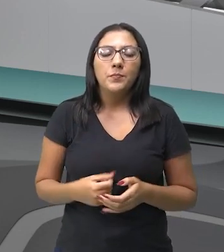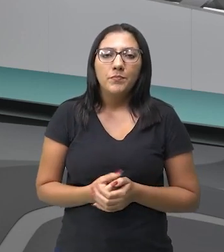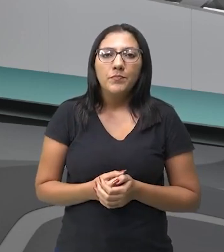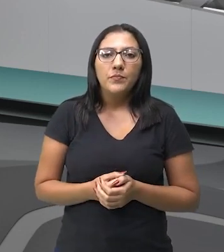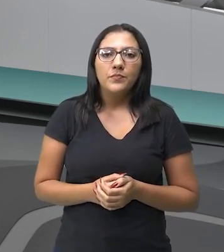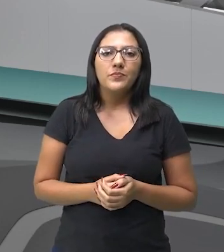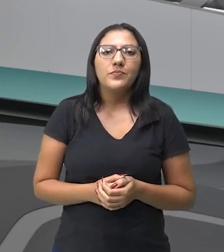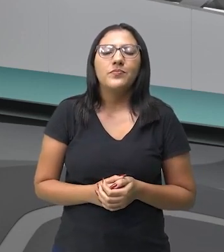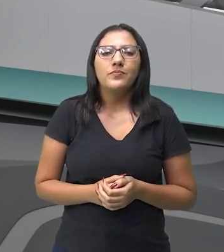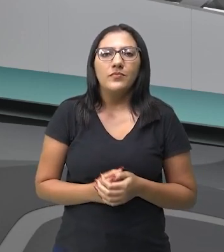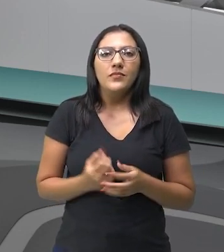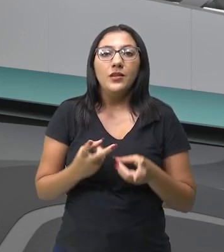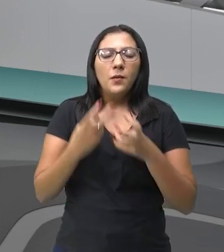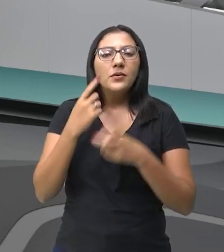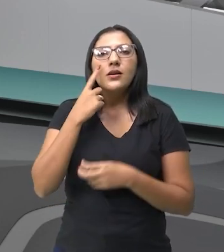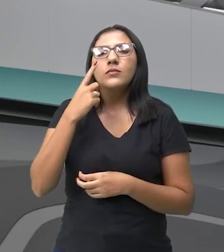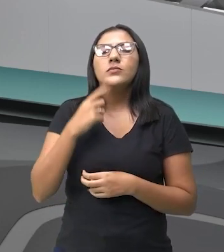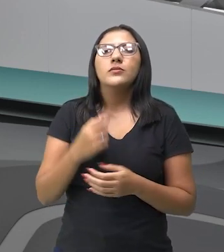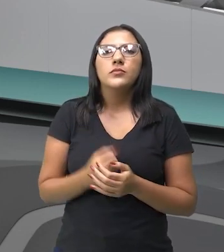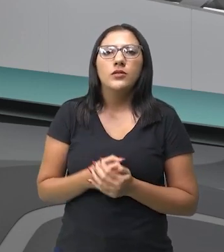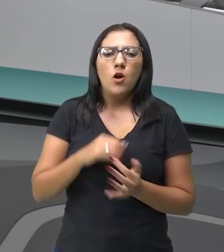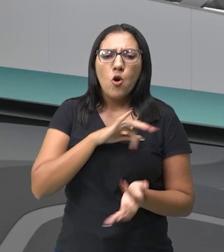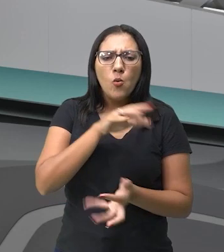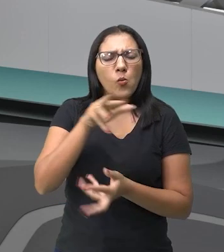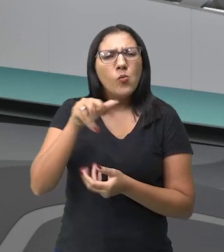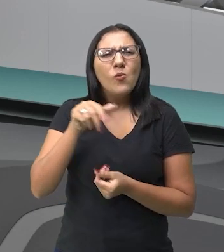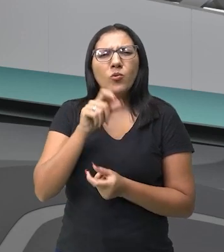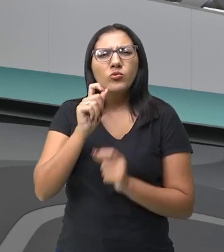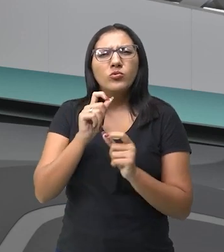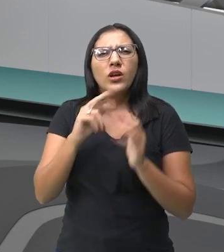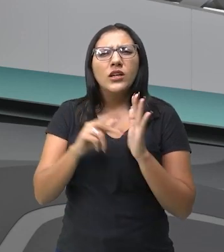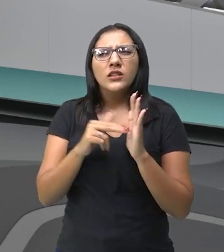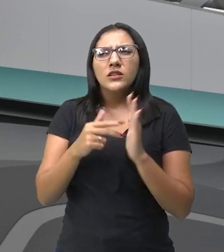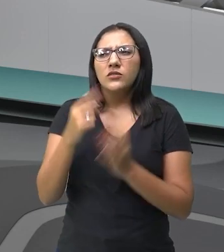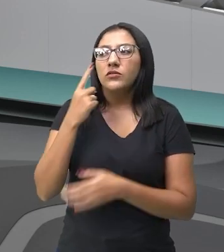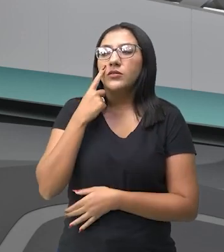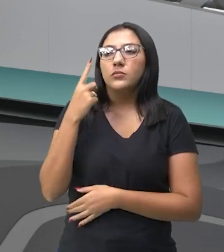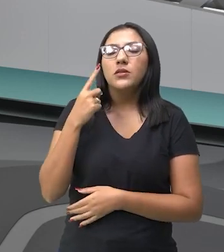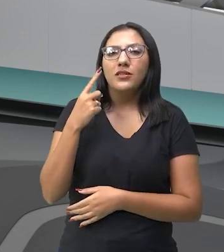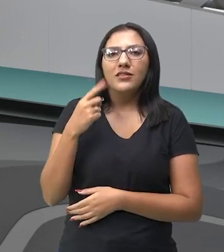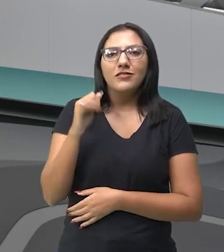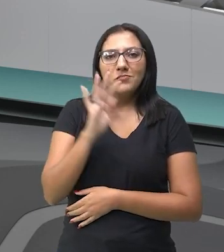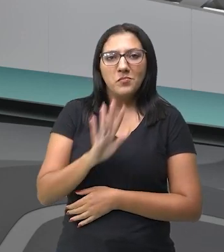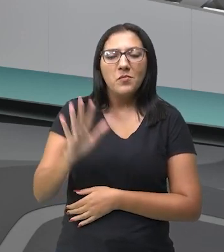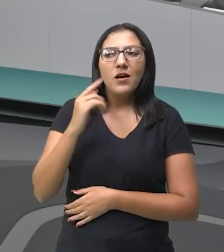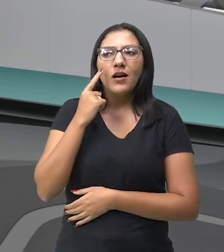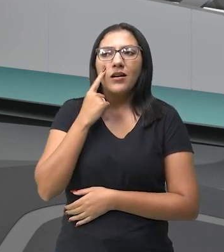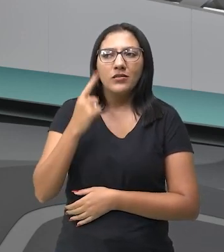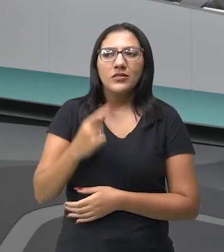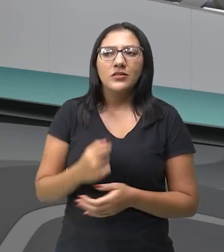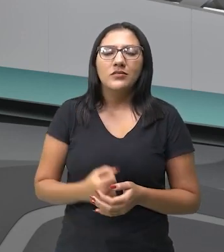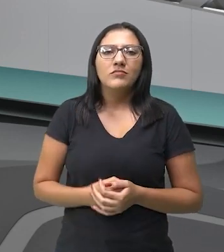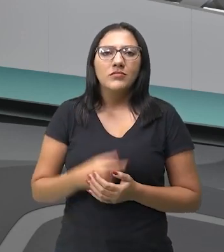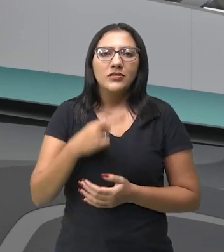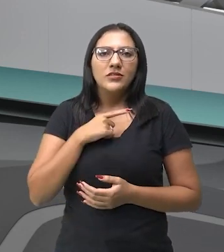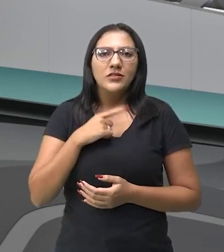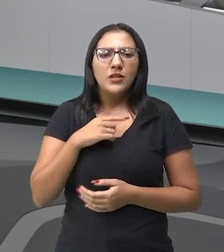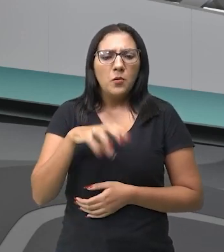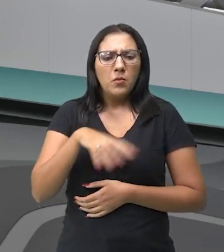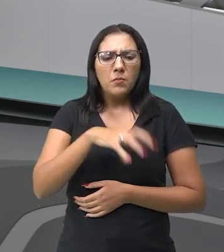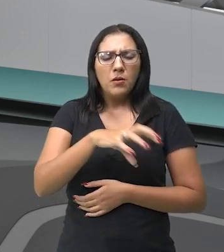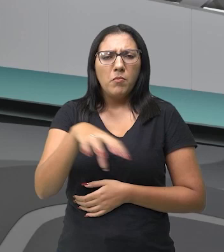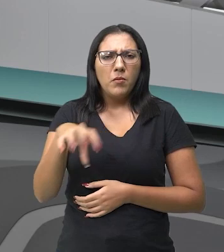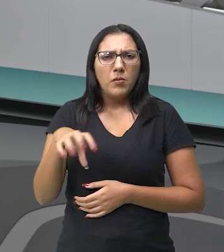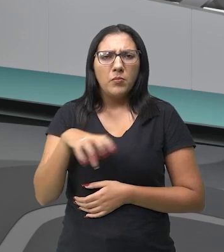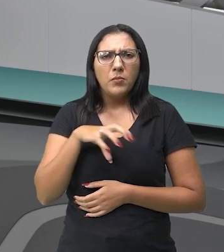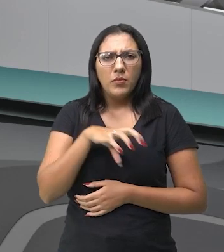em todos os continentes, para mostrar que, de fato, é uma questão no mundo todo. E quando ele vai abordando a